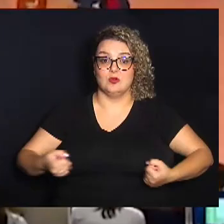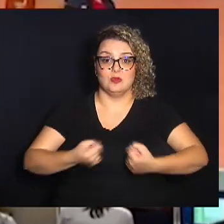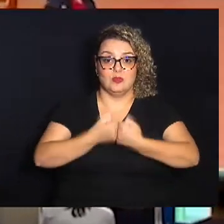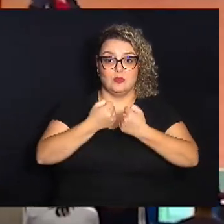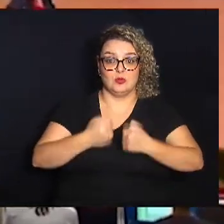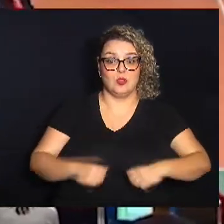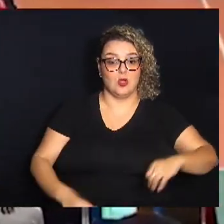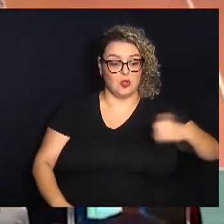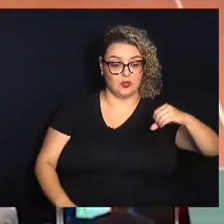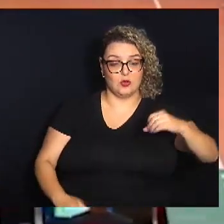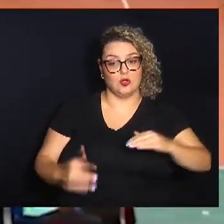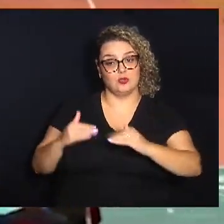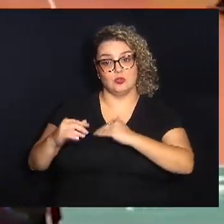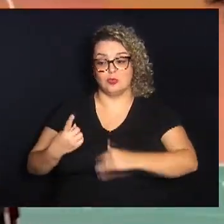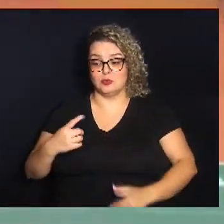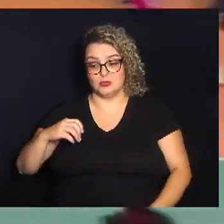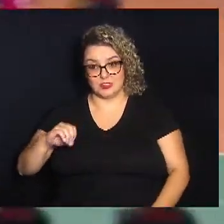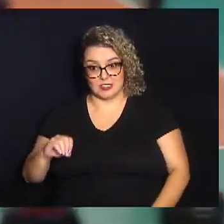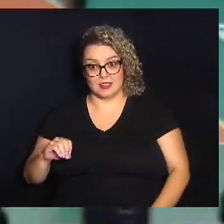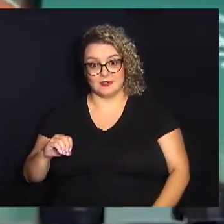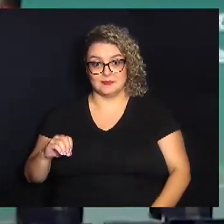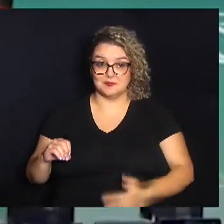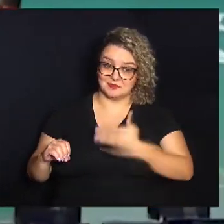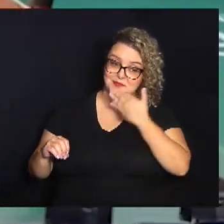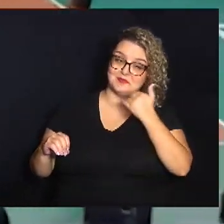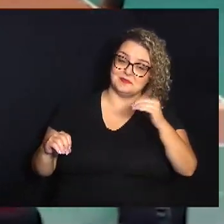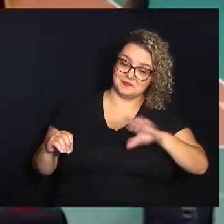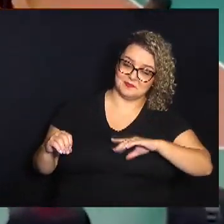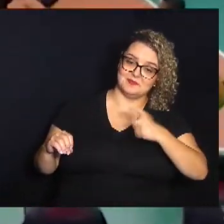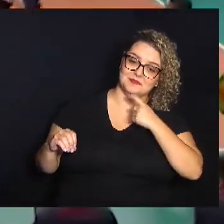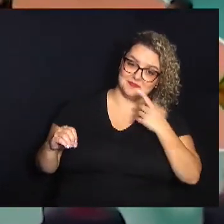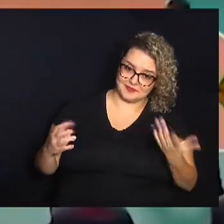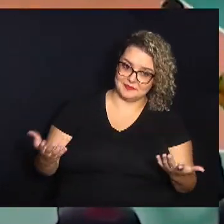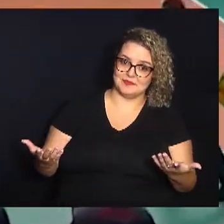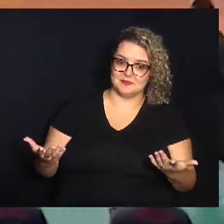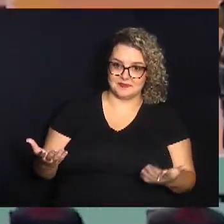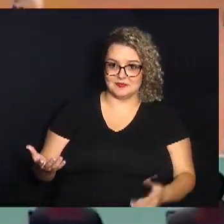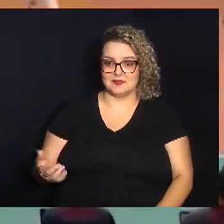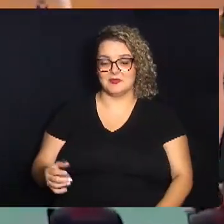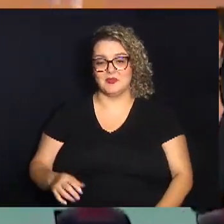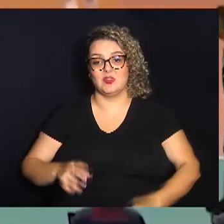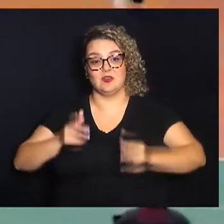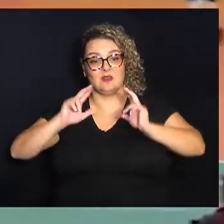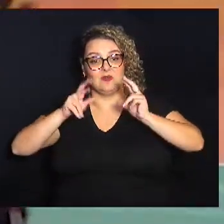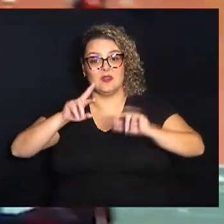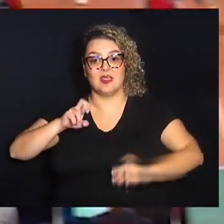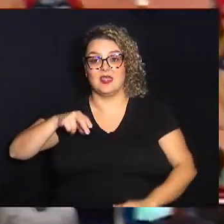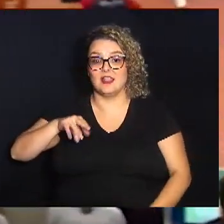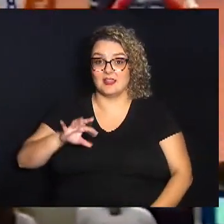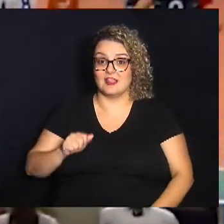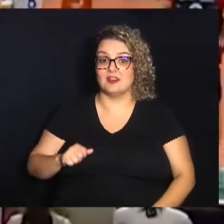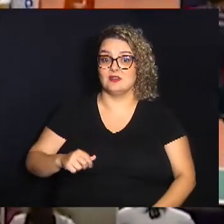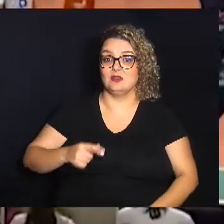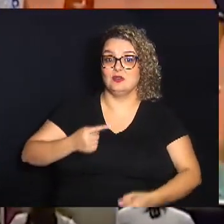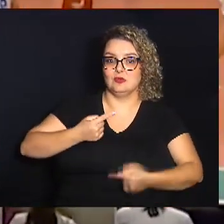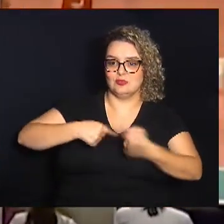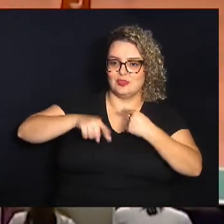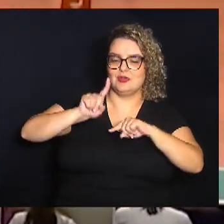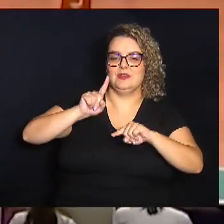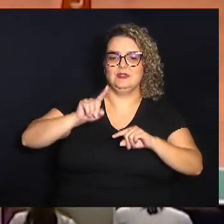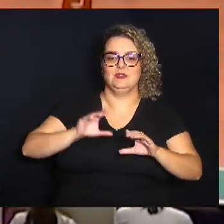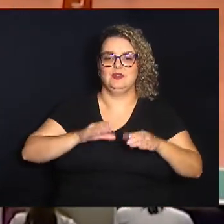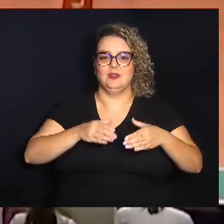o 10º colocado, melhor para os campineiros do Vôlei Renata, que venceram de virada a equipe de